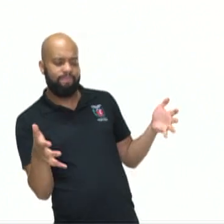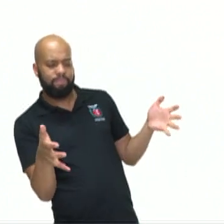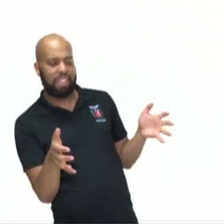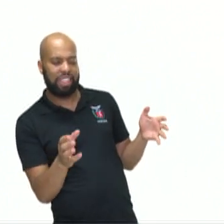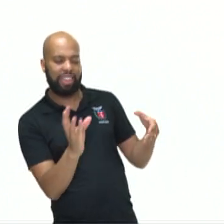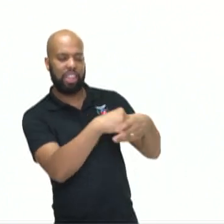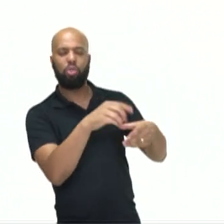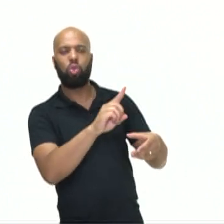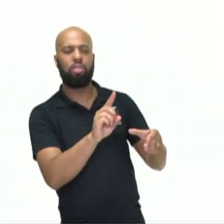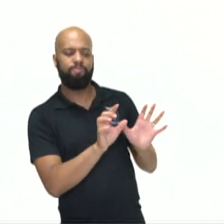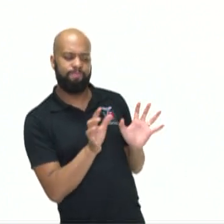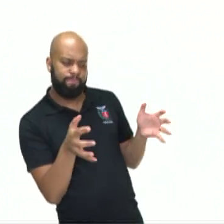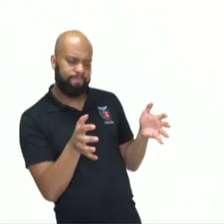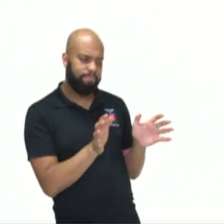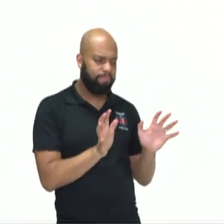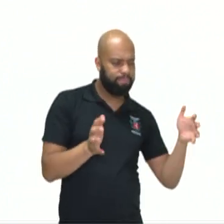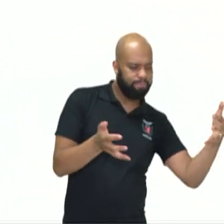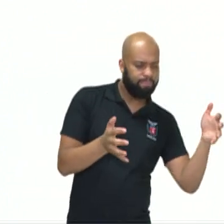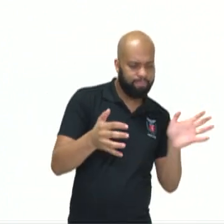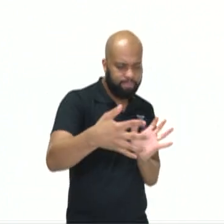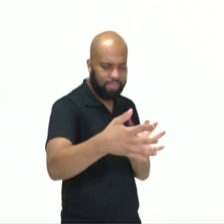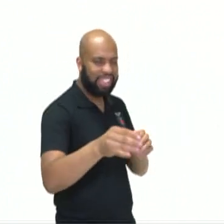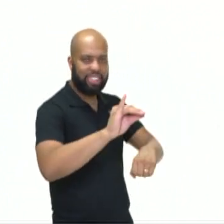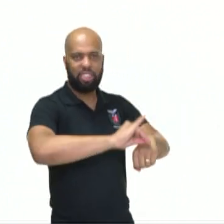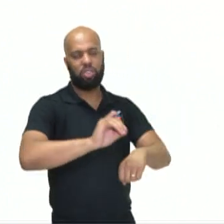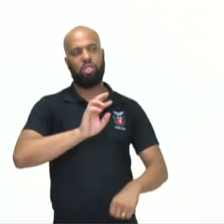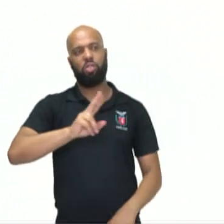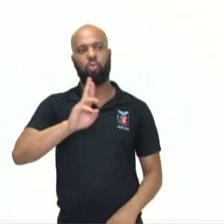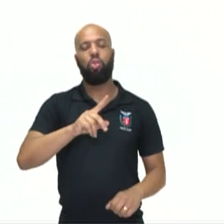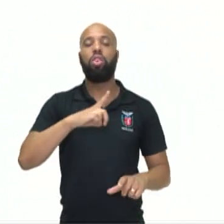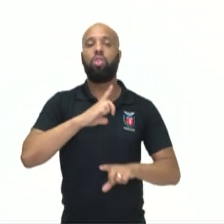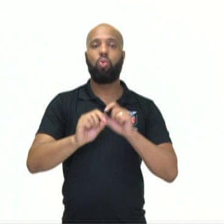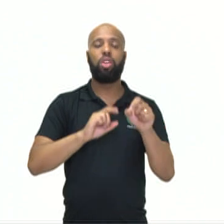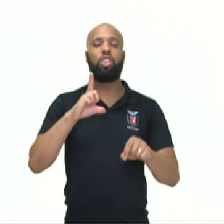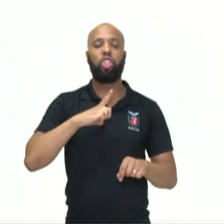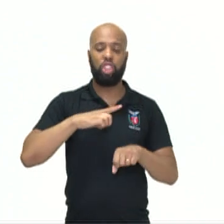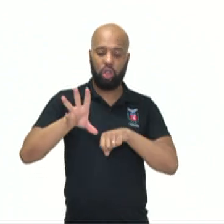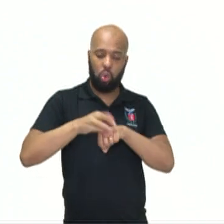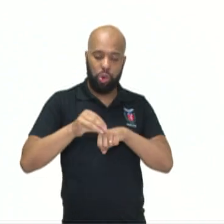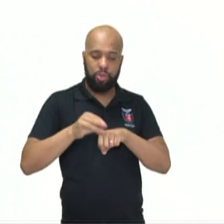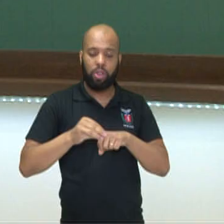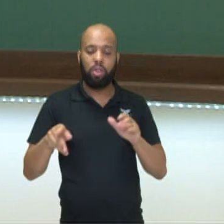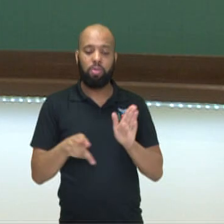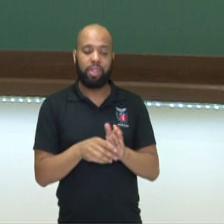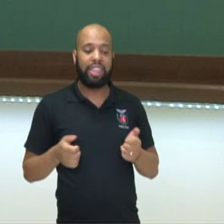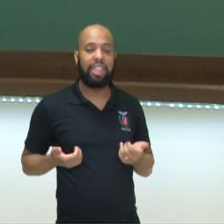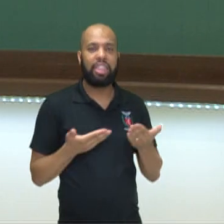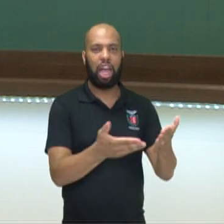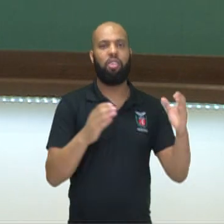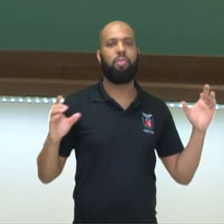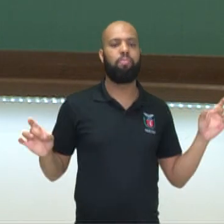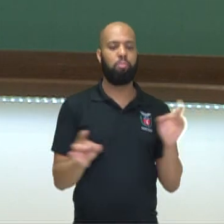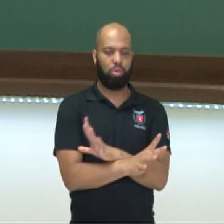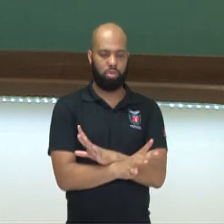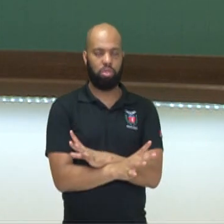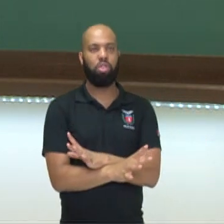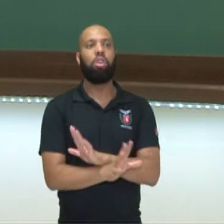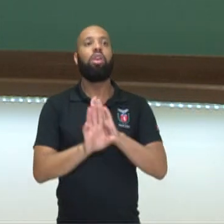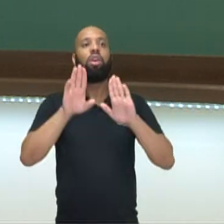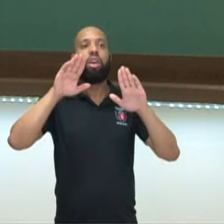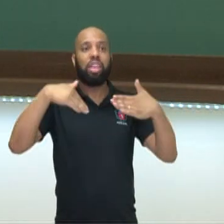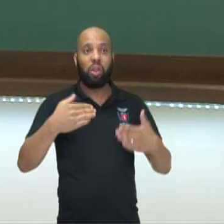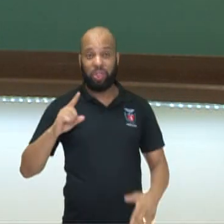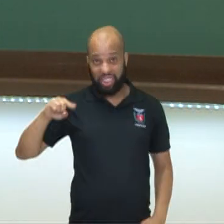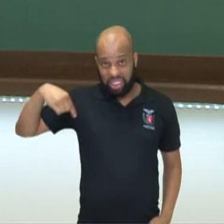relação com o objeto, ele não era central, tá? Nós tínhamos um conhecimento dado, um conhecimento pronto. E depois